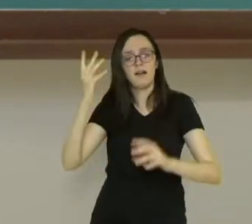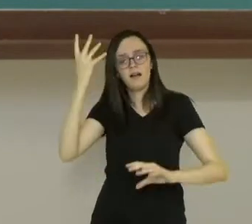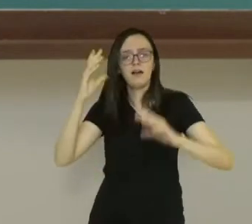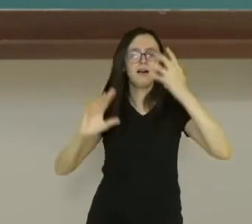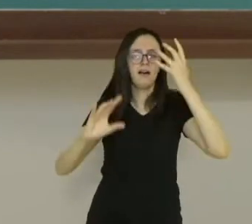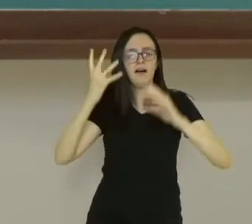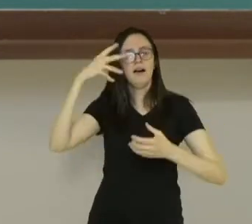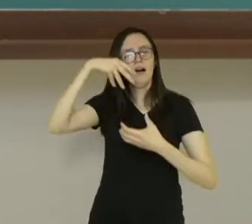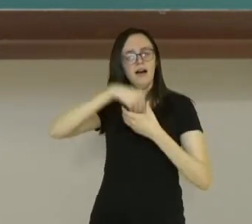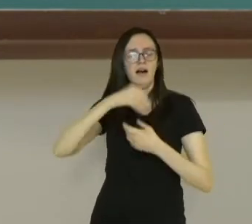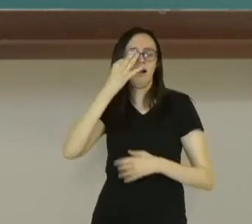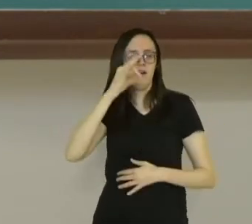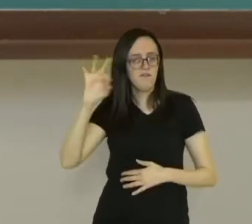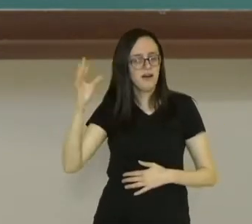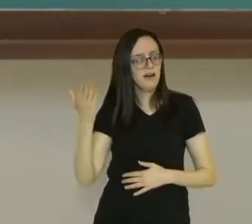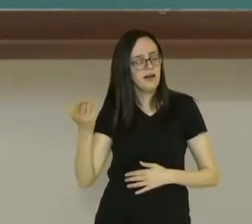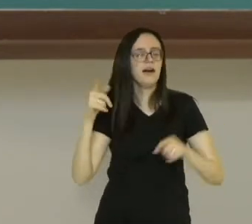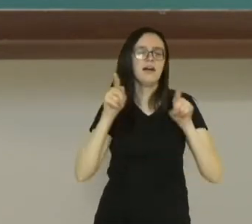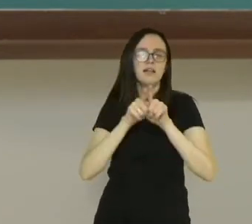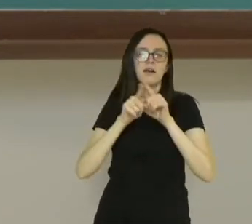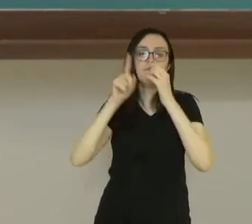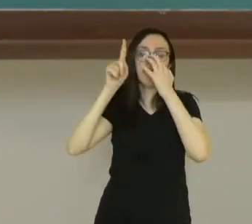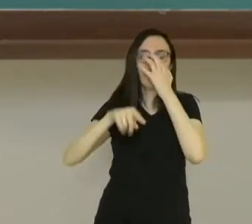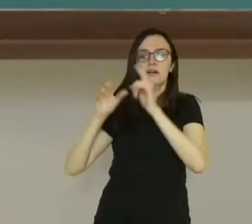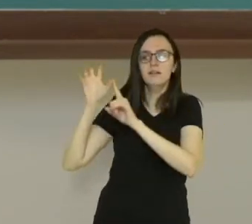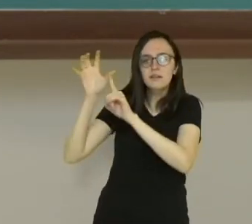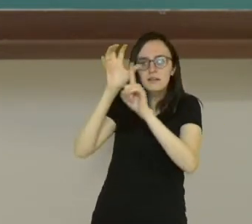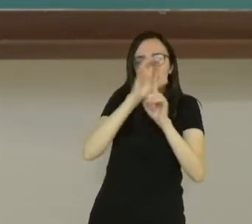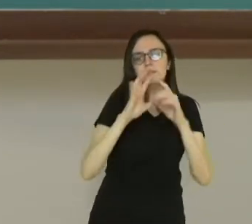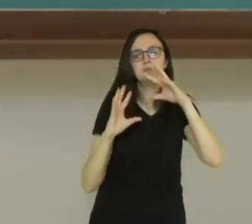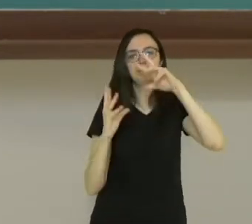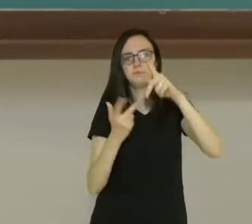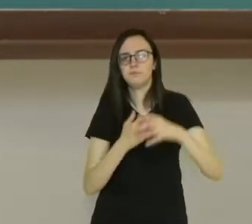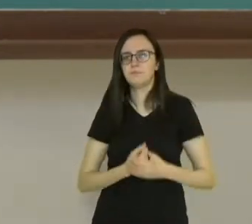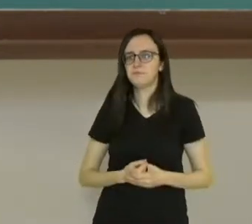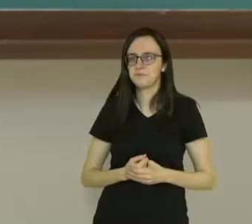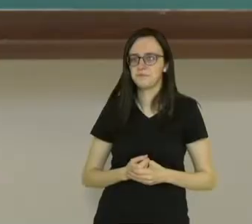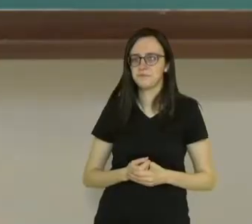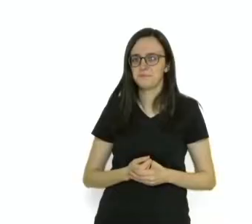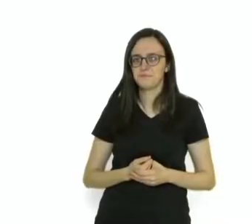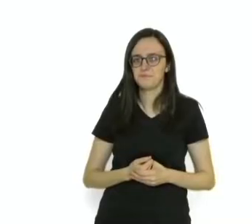acontecendo dentro da França e influenciando o mundo inteiro.